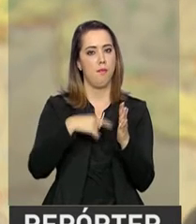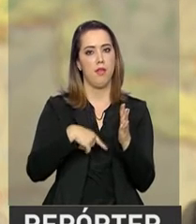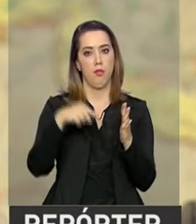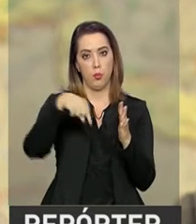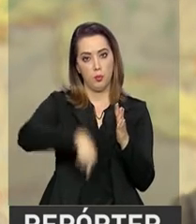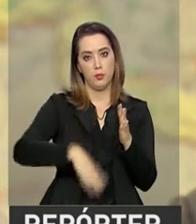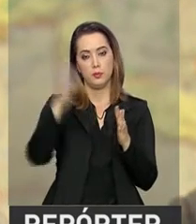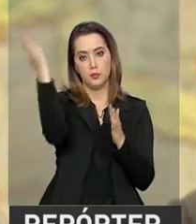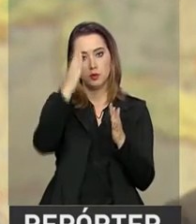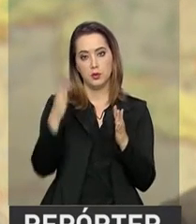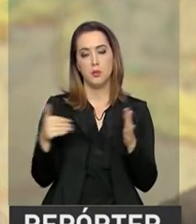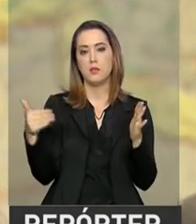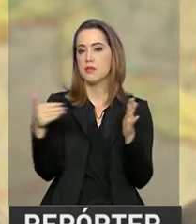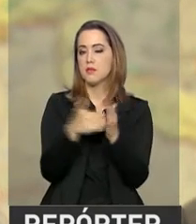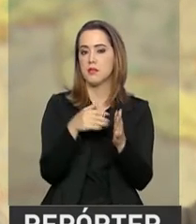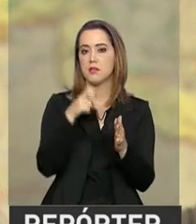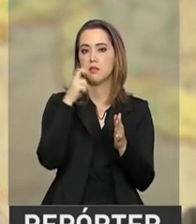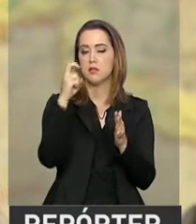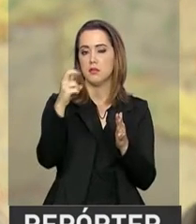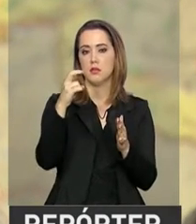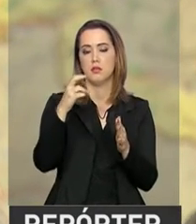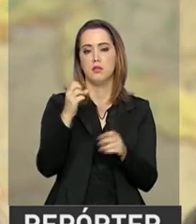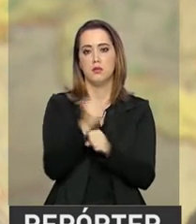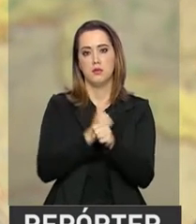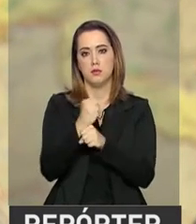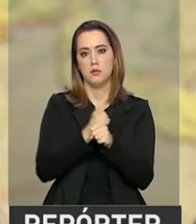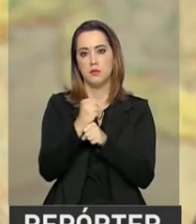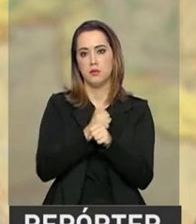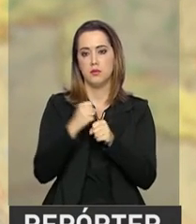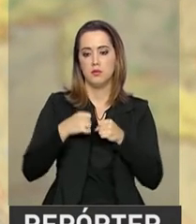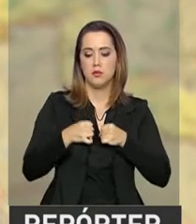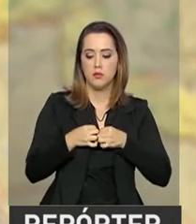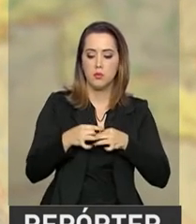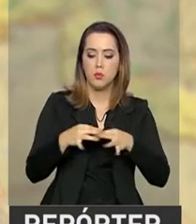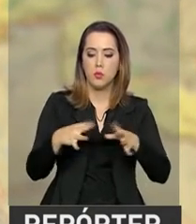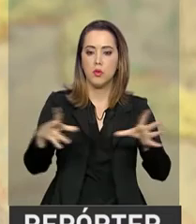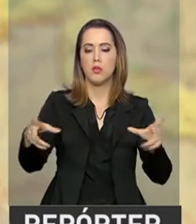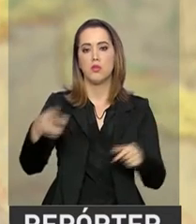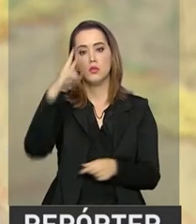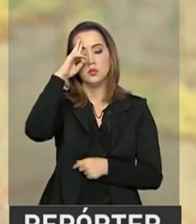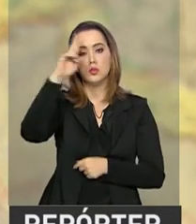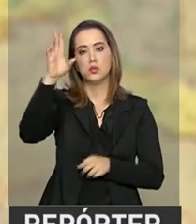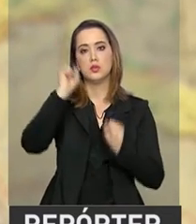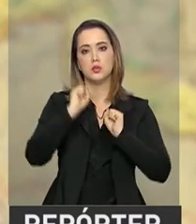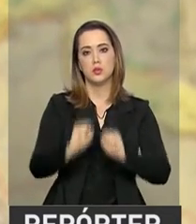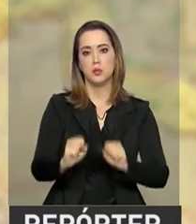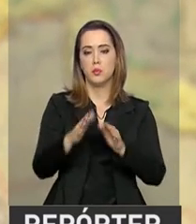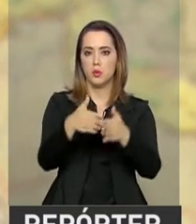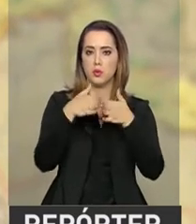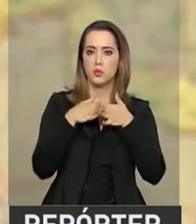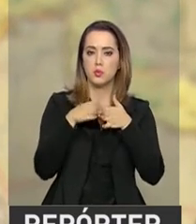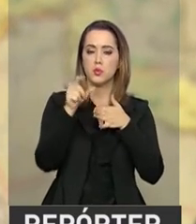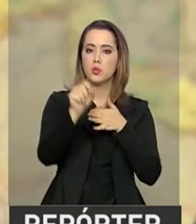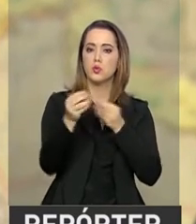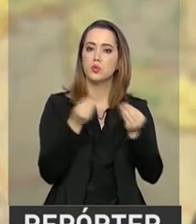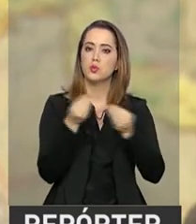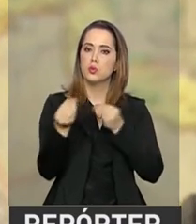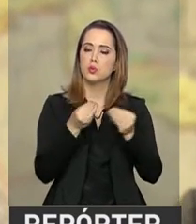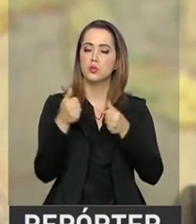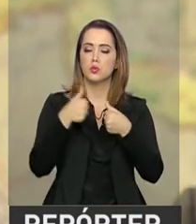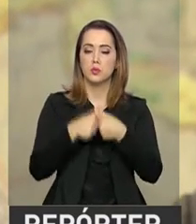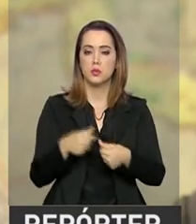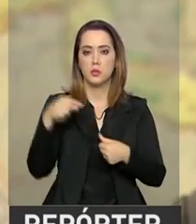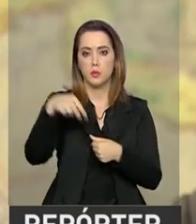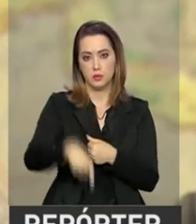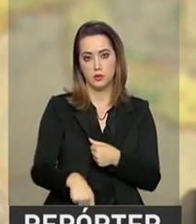né E também amplia O Rol de autoridade que podem solicitar a permanência das